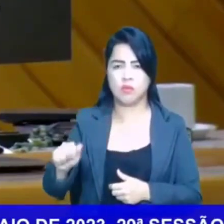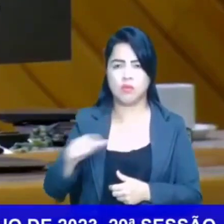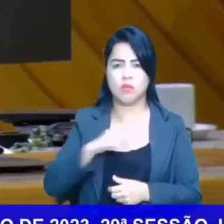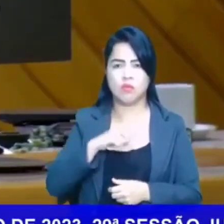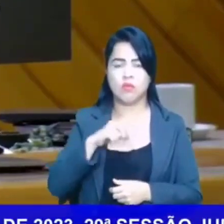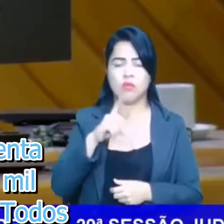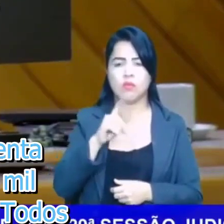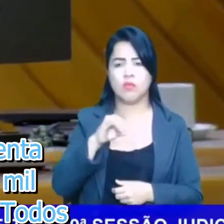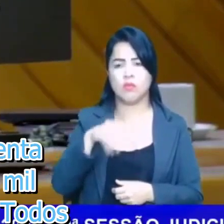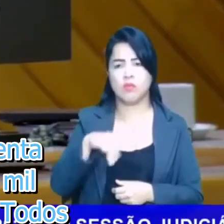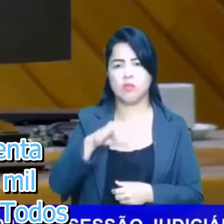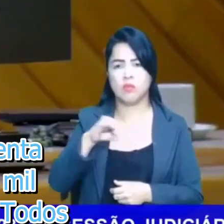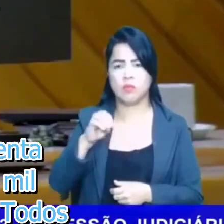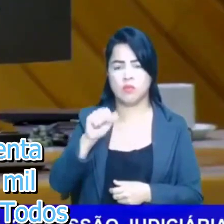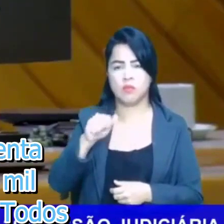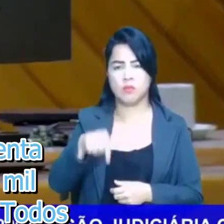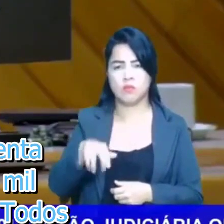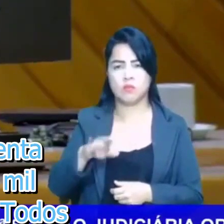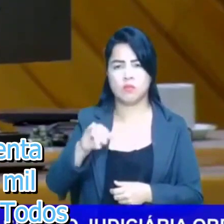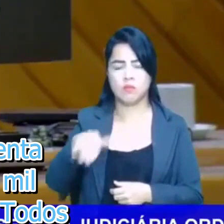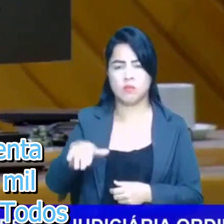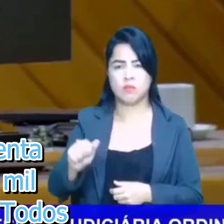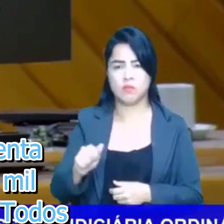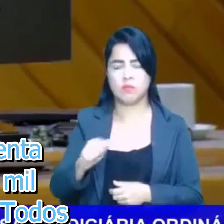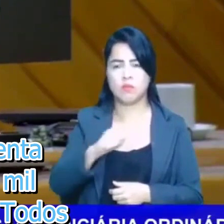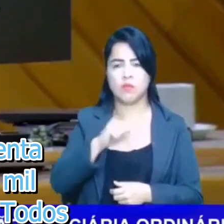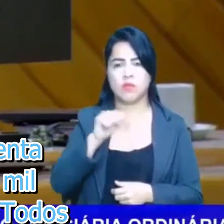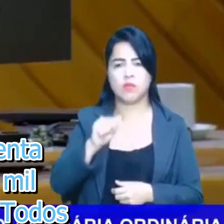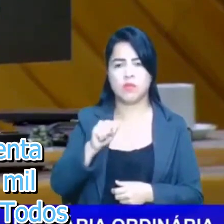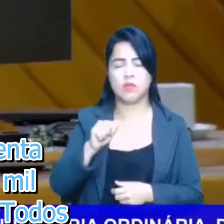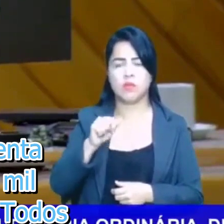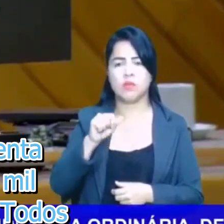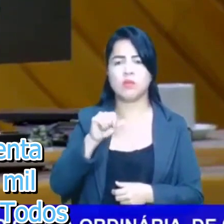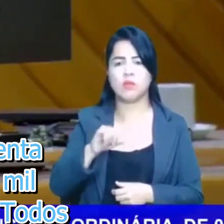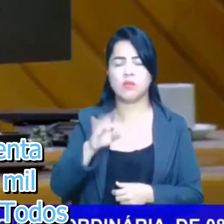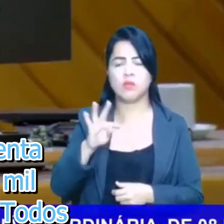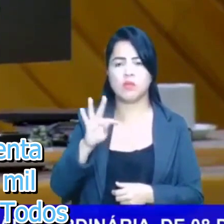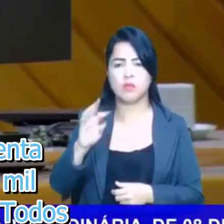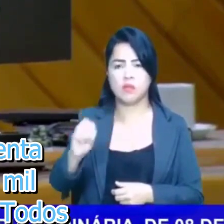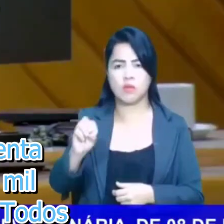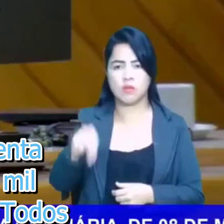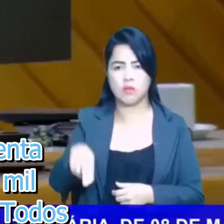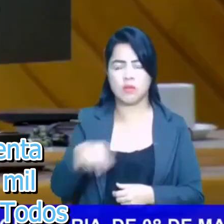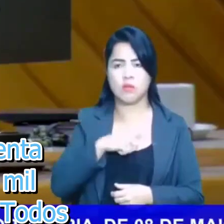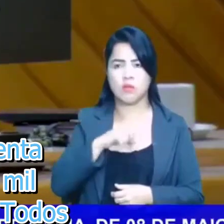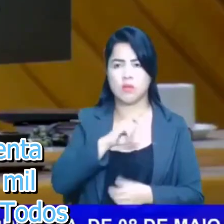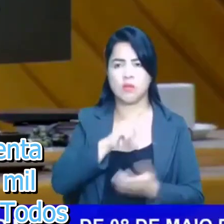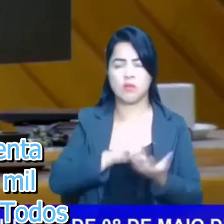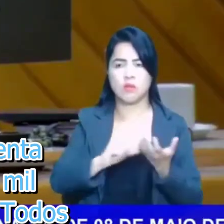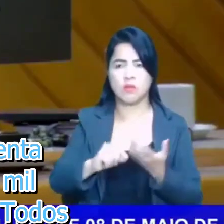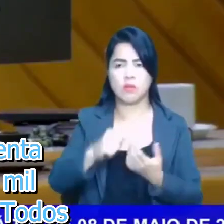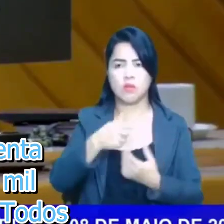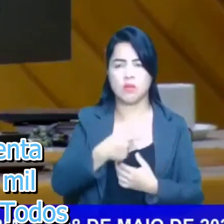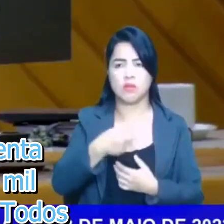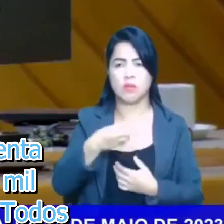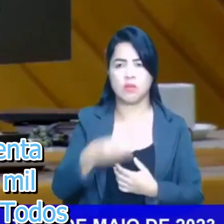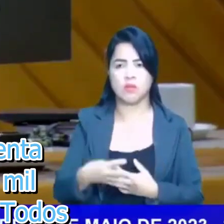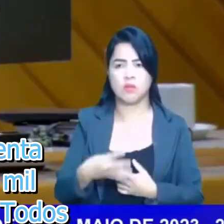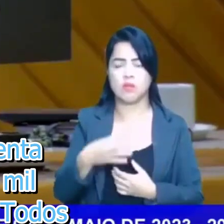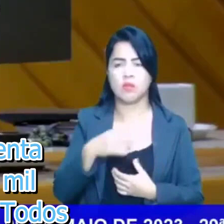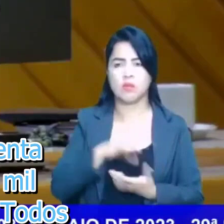de Almeida, Joaquina da Silva Ramos e Ailton Silva dos Santos, nos termos do artigo 74, inciso 2, da Resolução